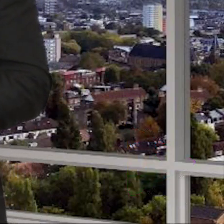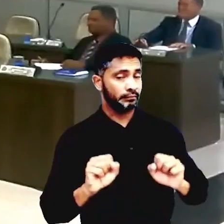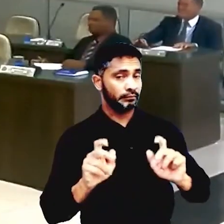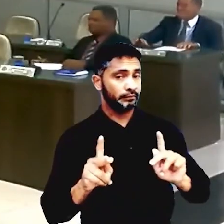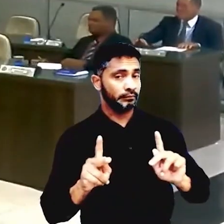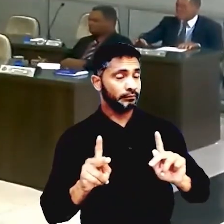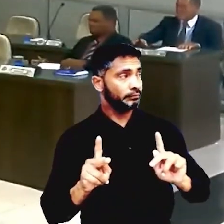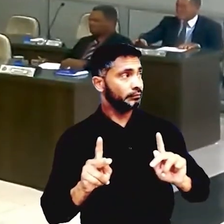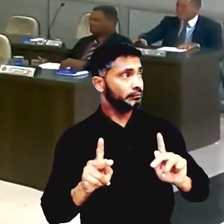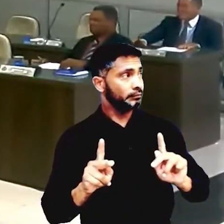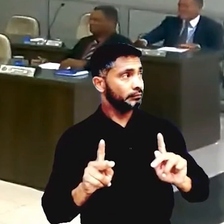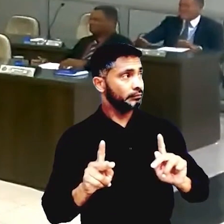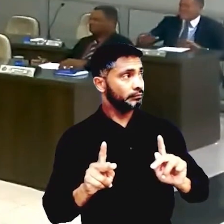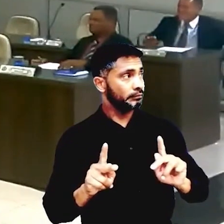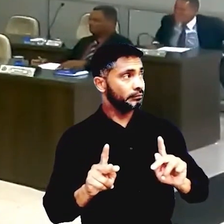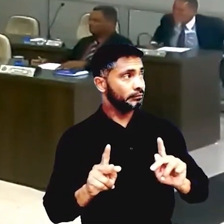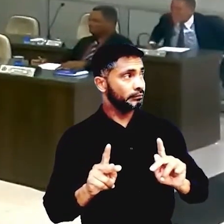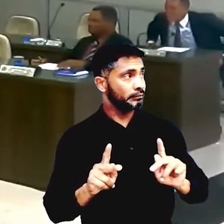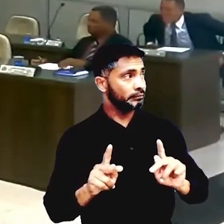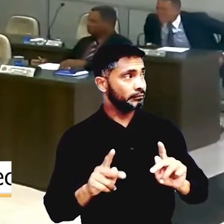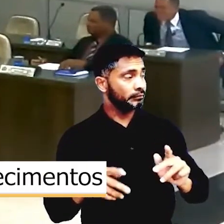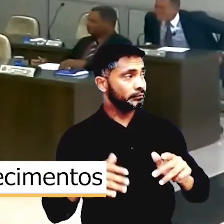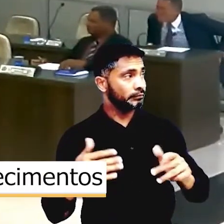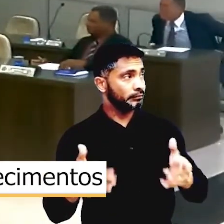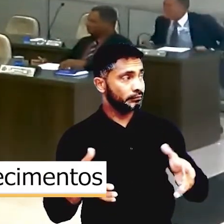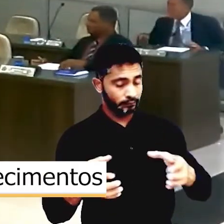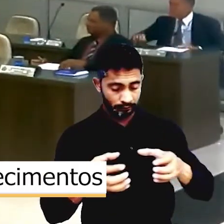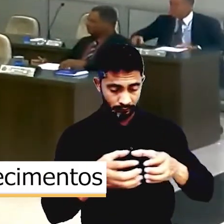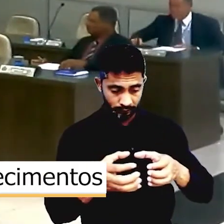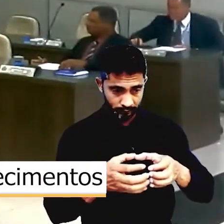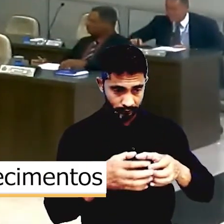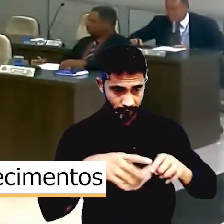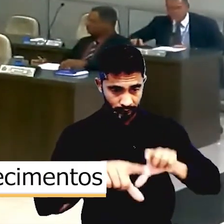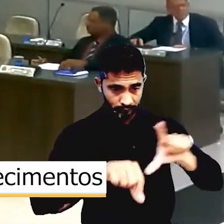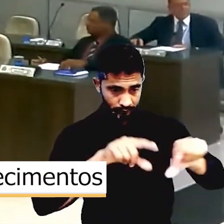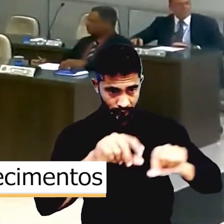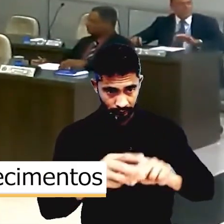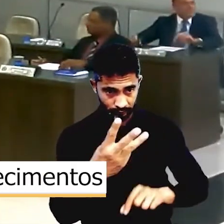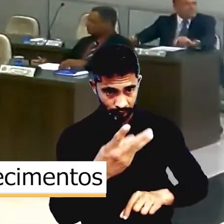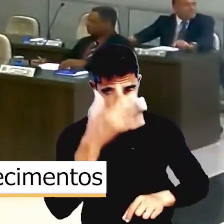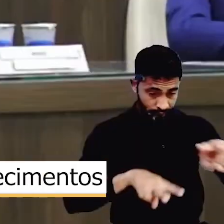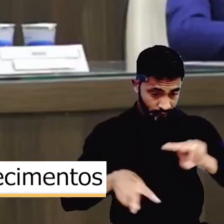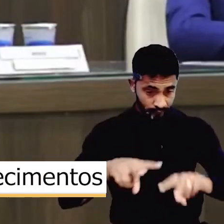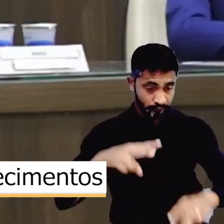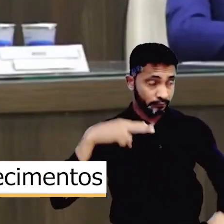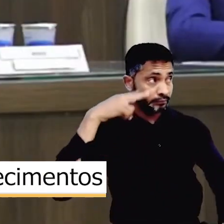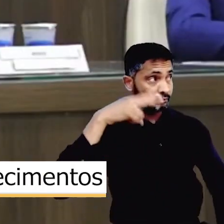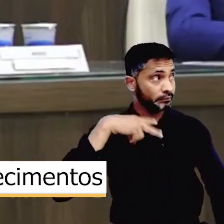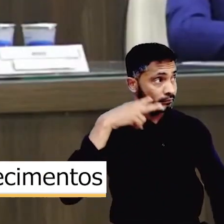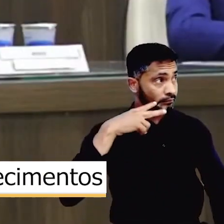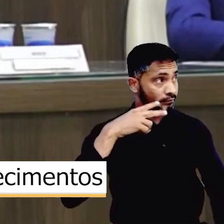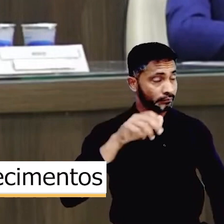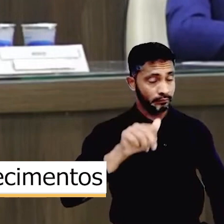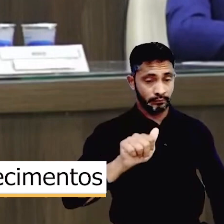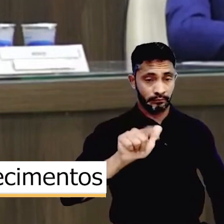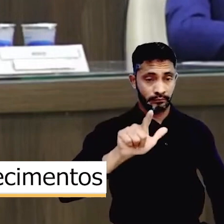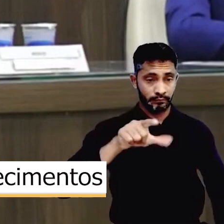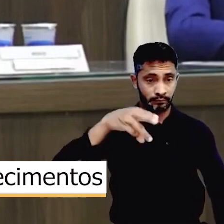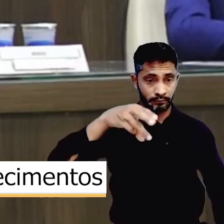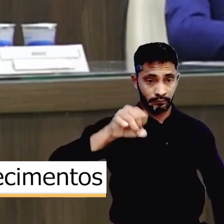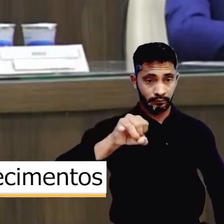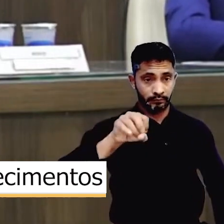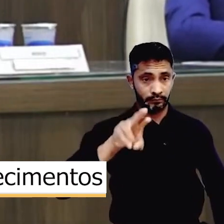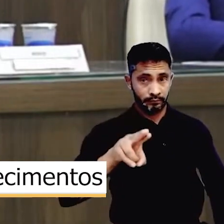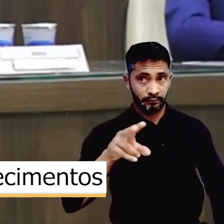tela. A reunião na Câmara de Janaúba aconteceu na segunda-feira, dia 27 de